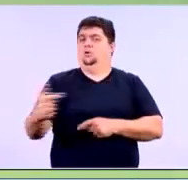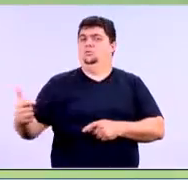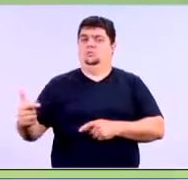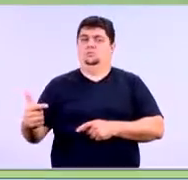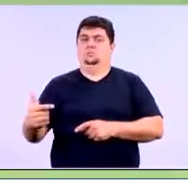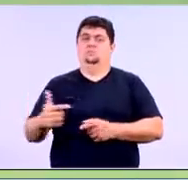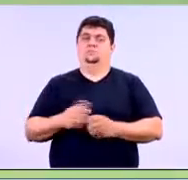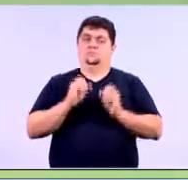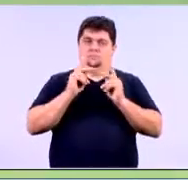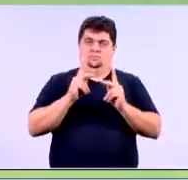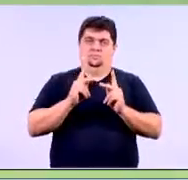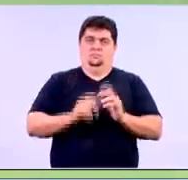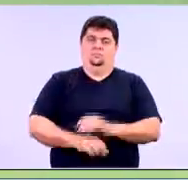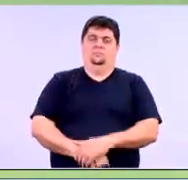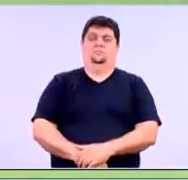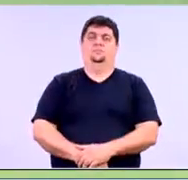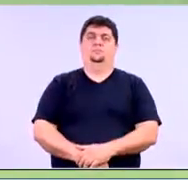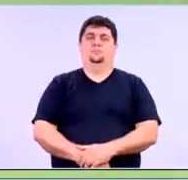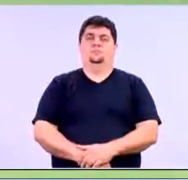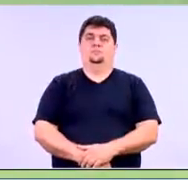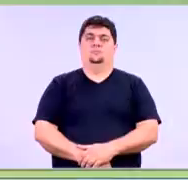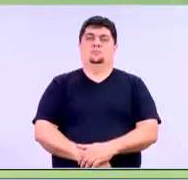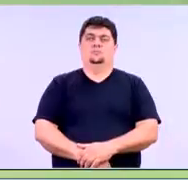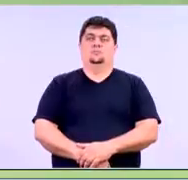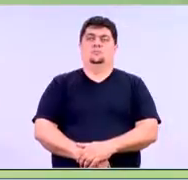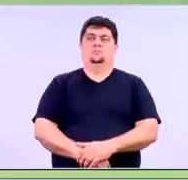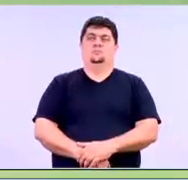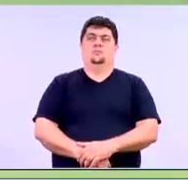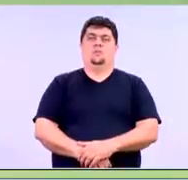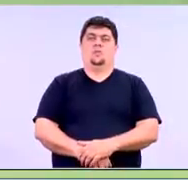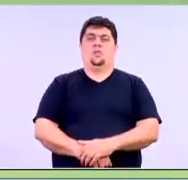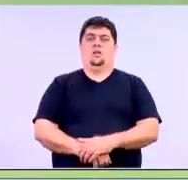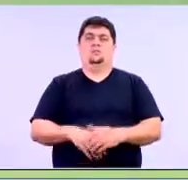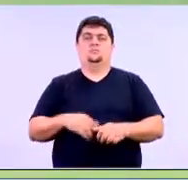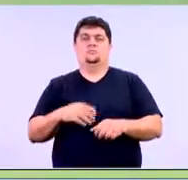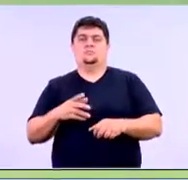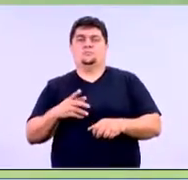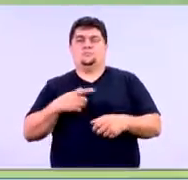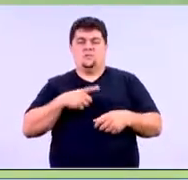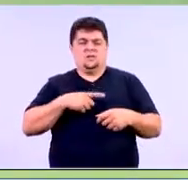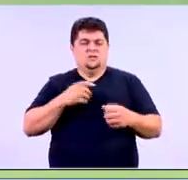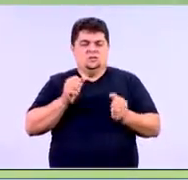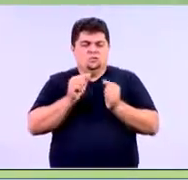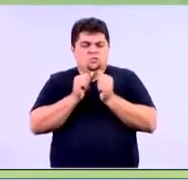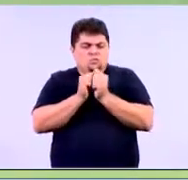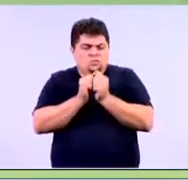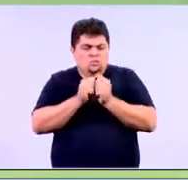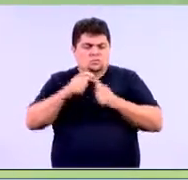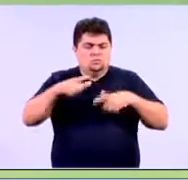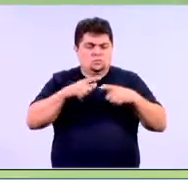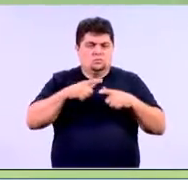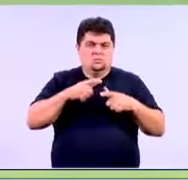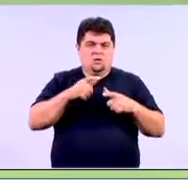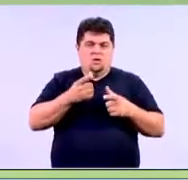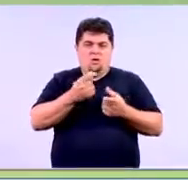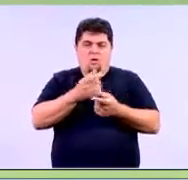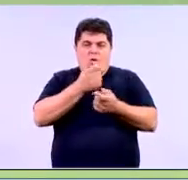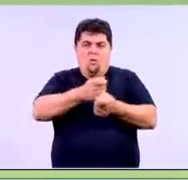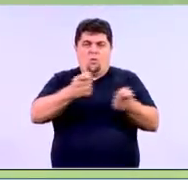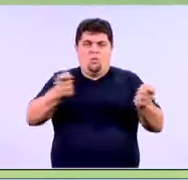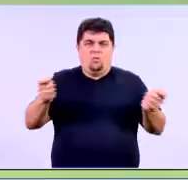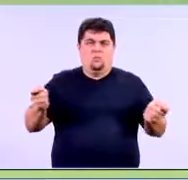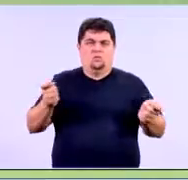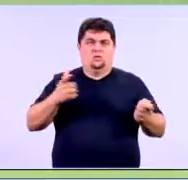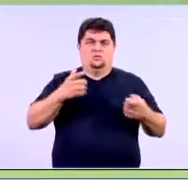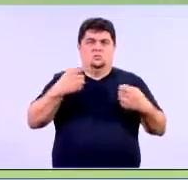Lícito, ok? Atividade vinculada de cobrança determina que o quê? A natureza da